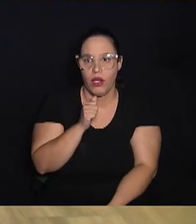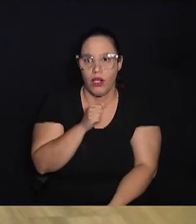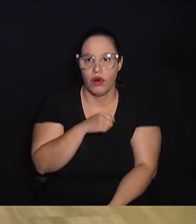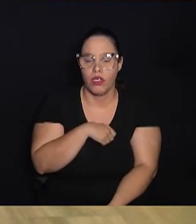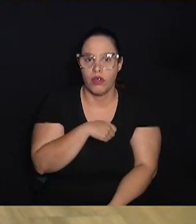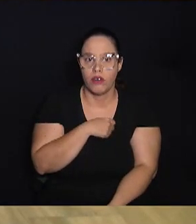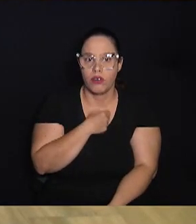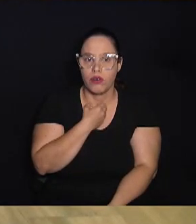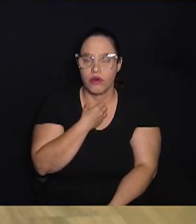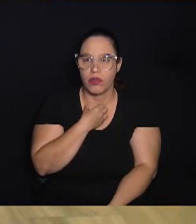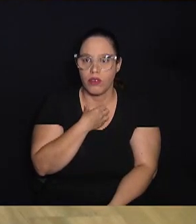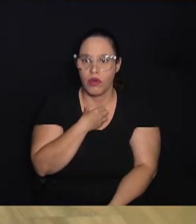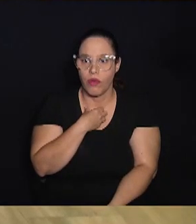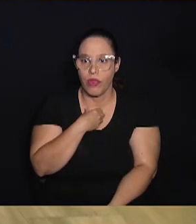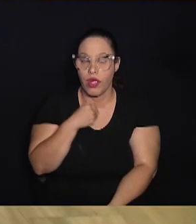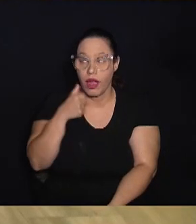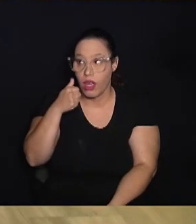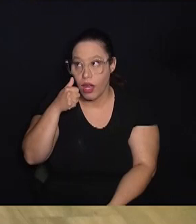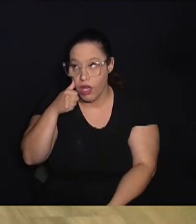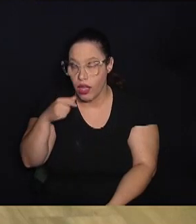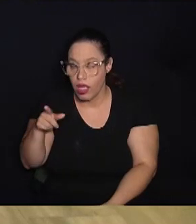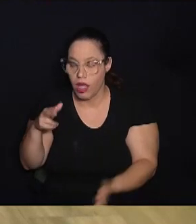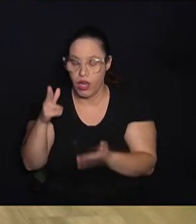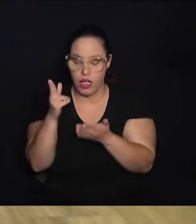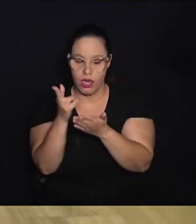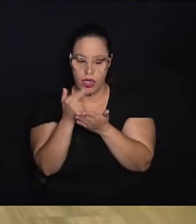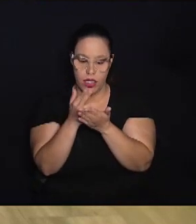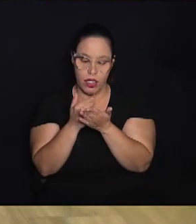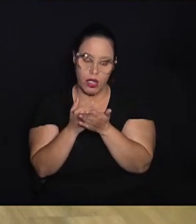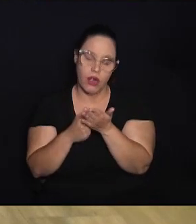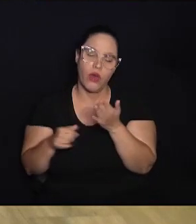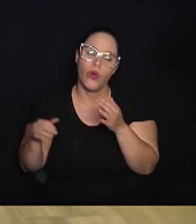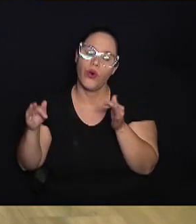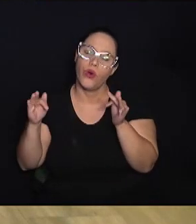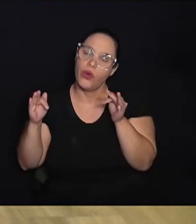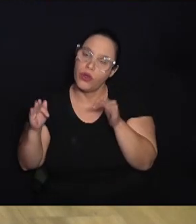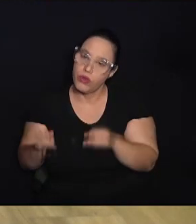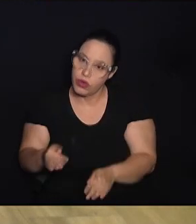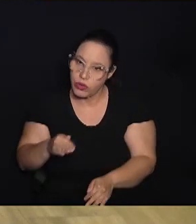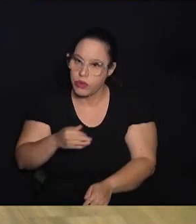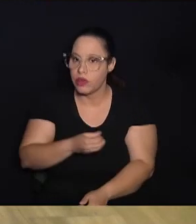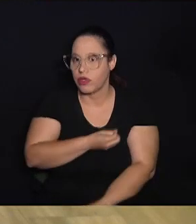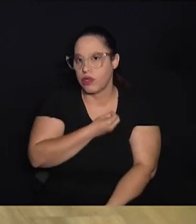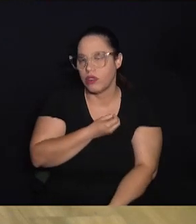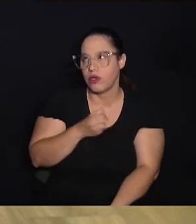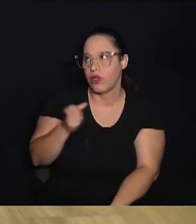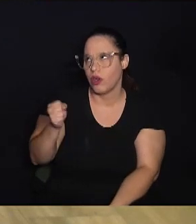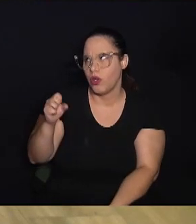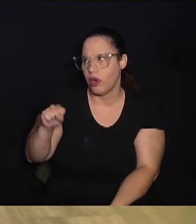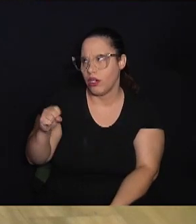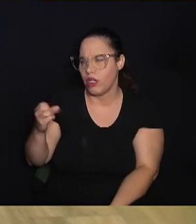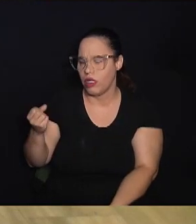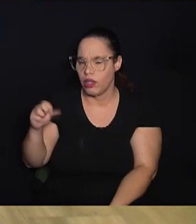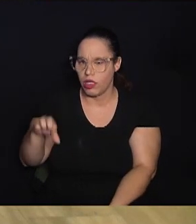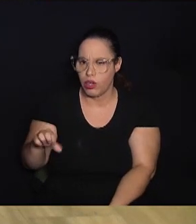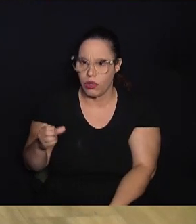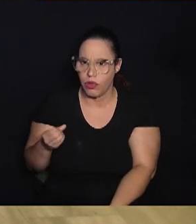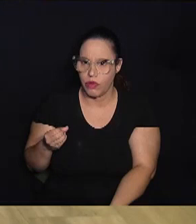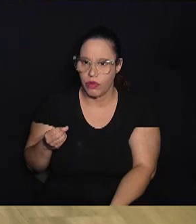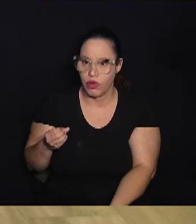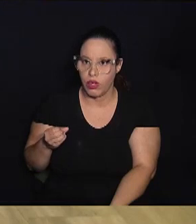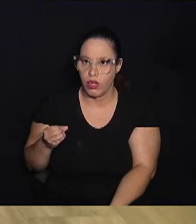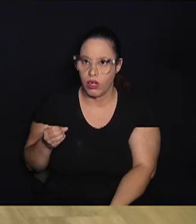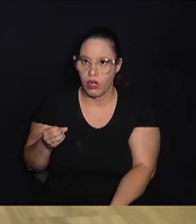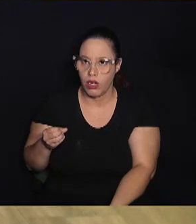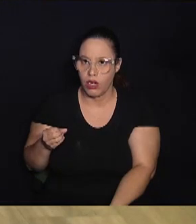e e ela desenhava no final da vida dela ela desenhava acho que seus 80 90 anos ela fazia caricaturas em papel